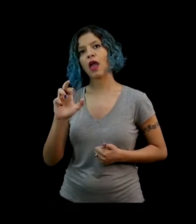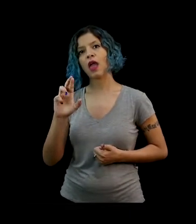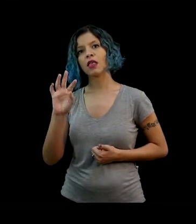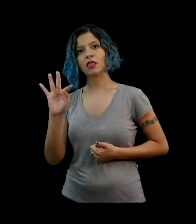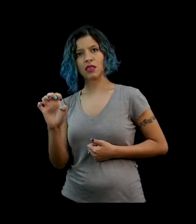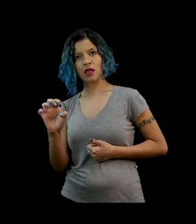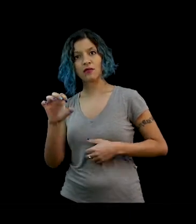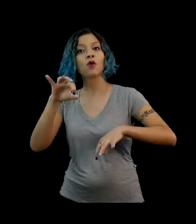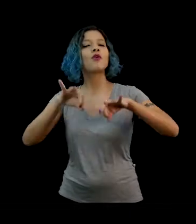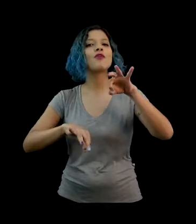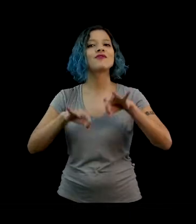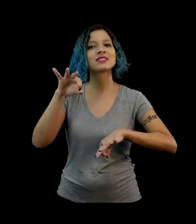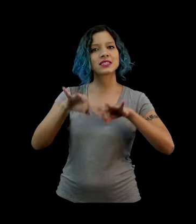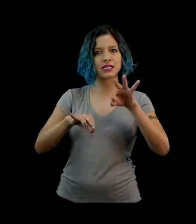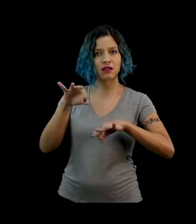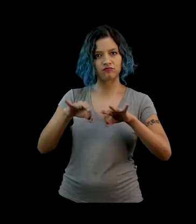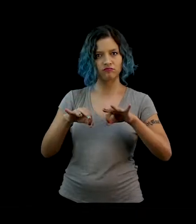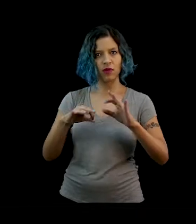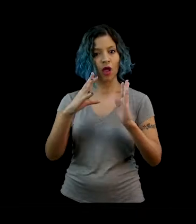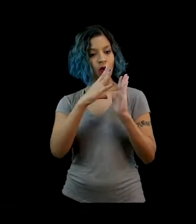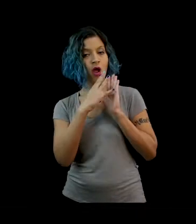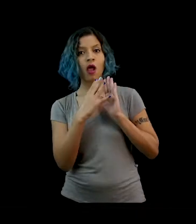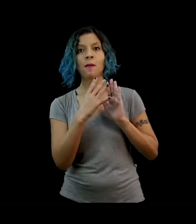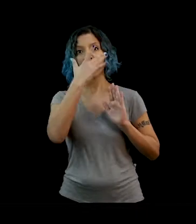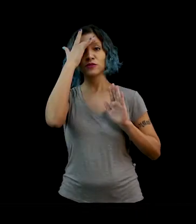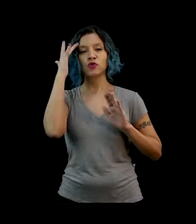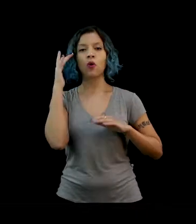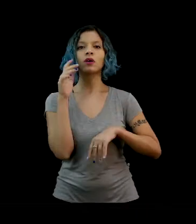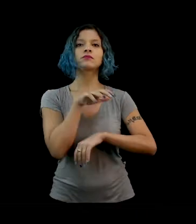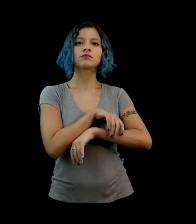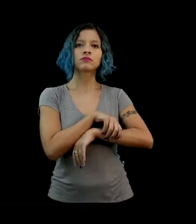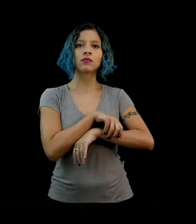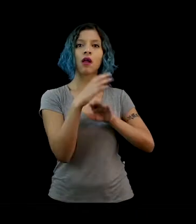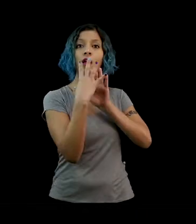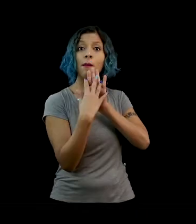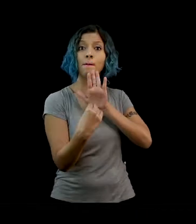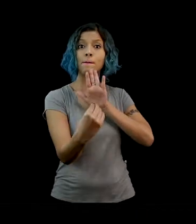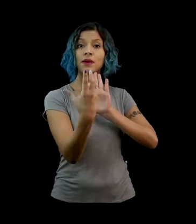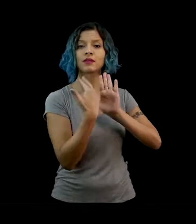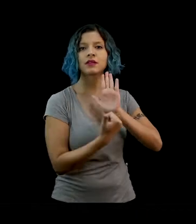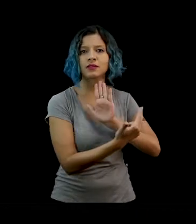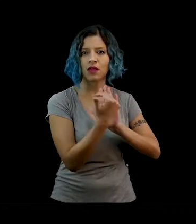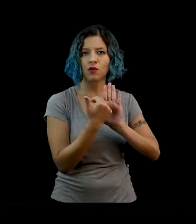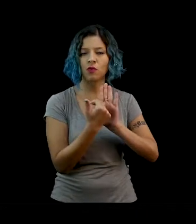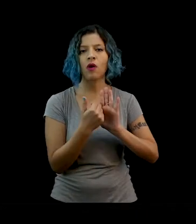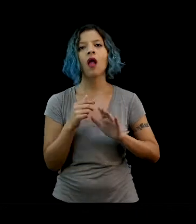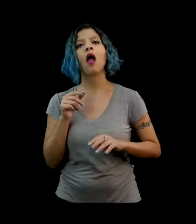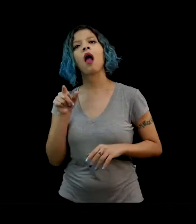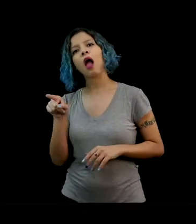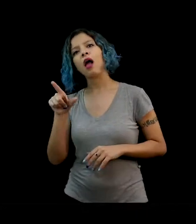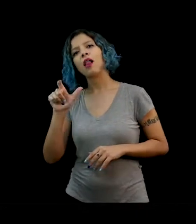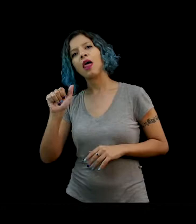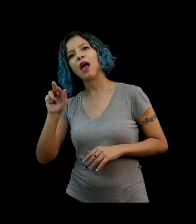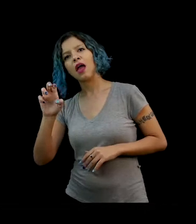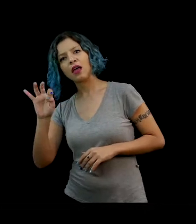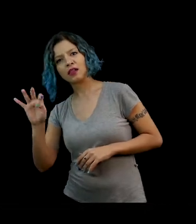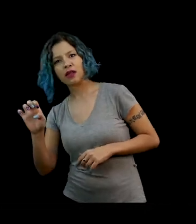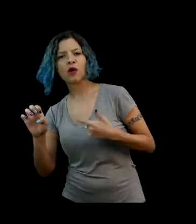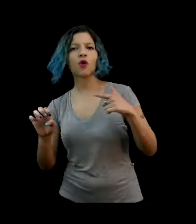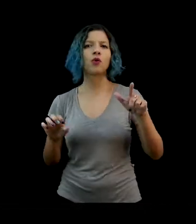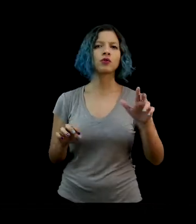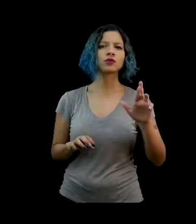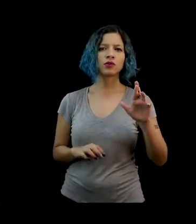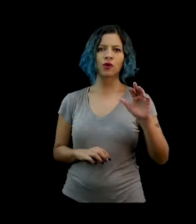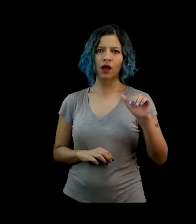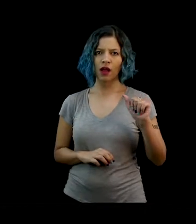e nessa oficina a ela e o Rafael Coutinho eles deixam os alunos muito livres para explorar outros